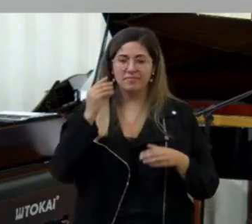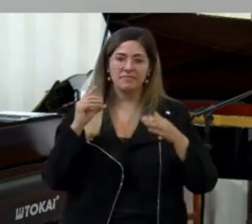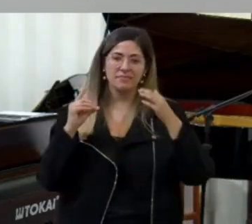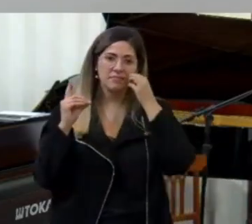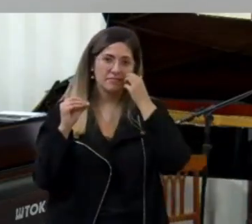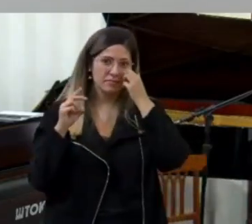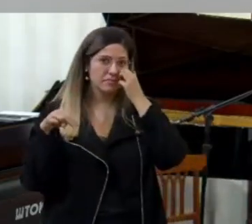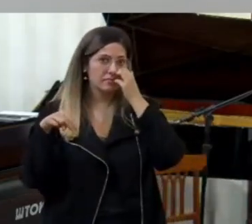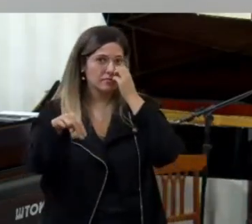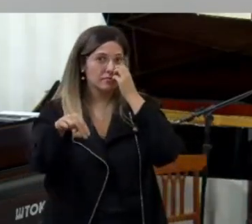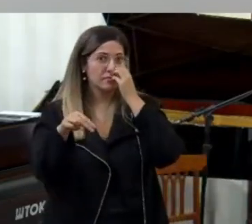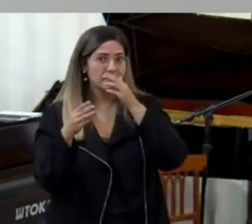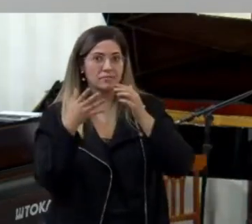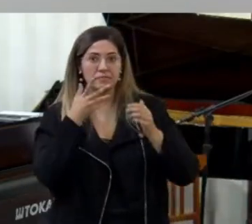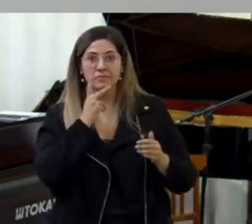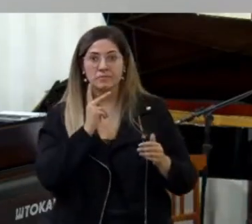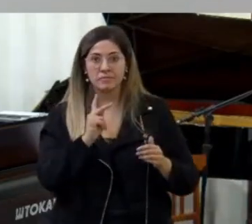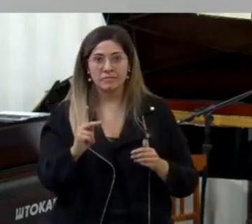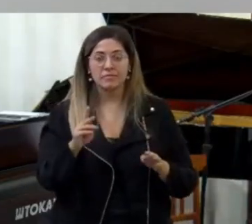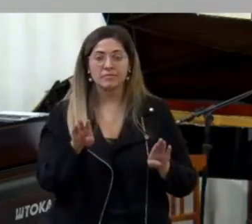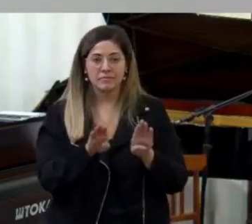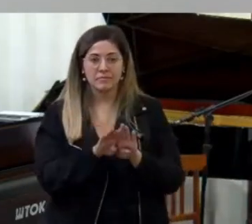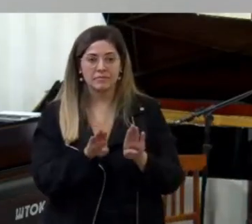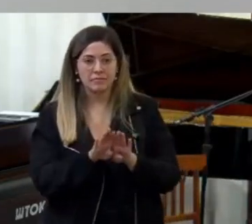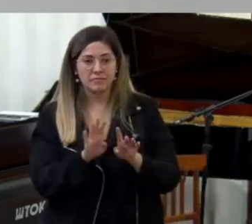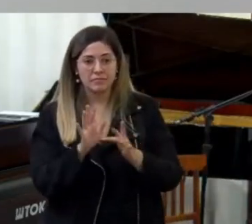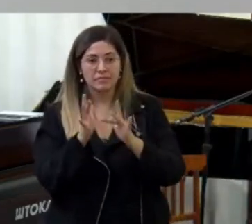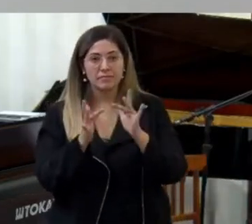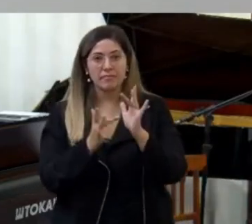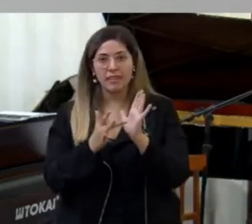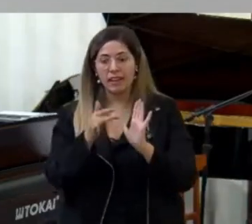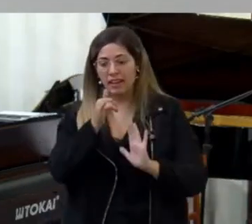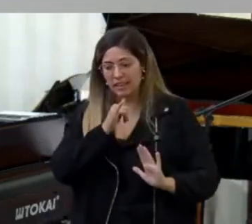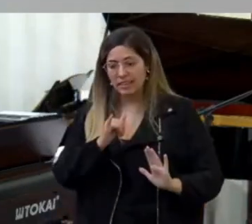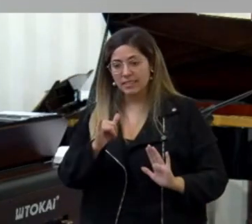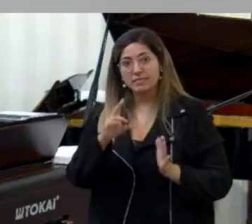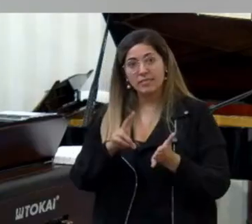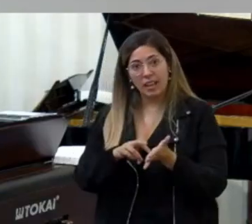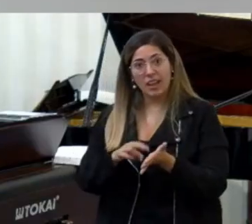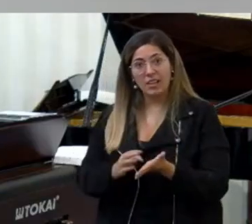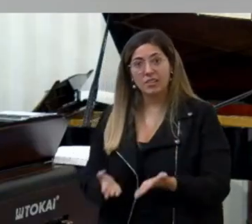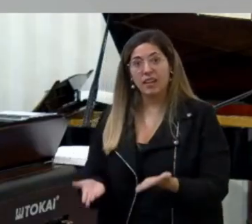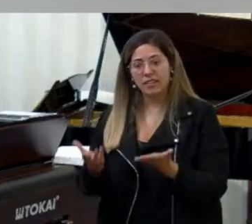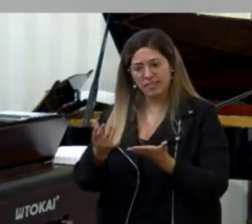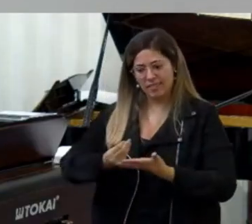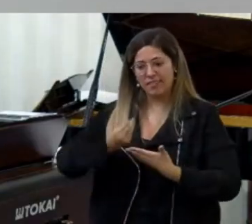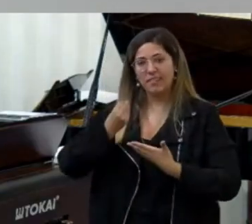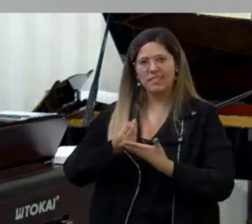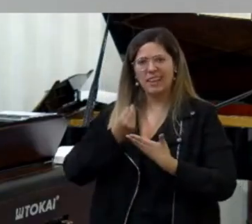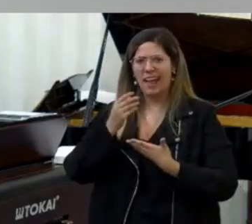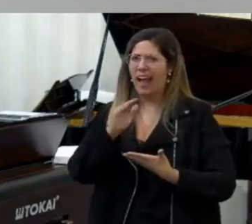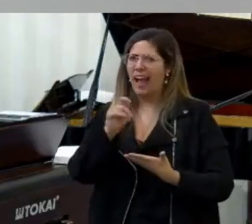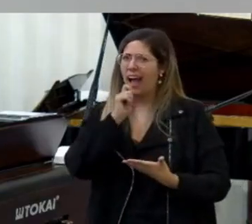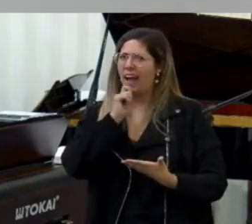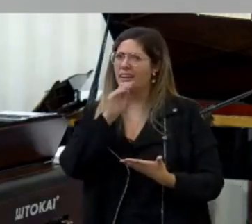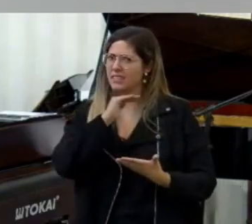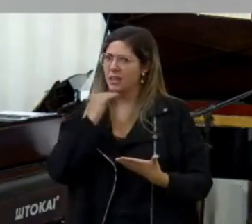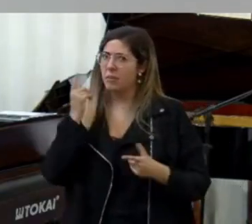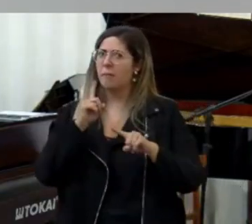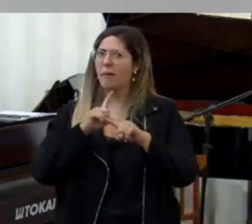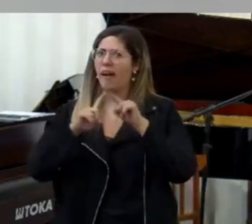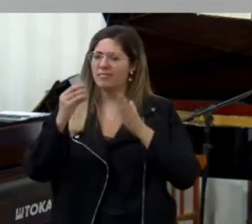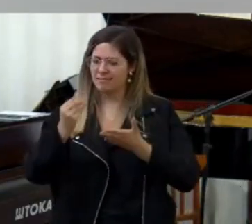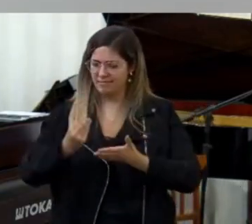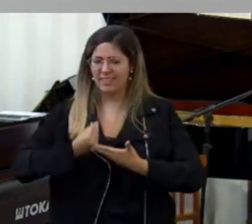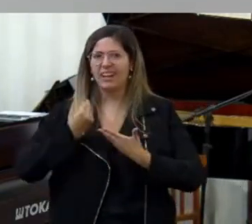O próprio Jesus falou isso. Eu sou a ressurreição e a vida. Quem crê em mim, ainda que morra, viverá. E todo o que